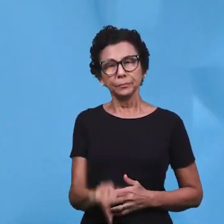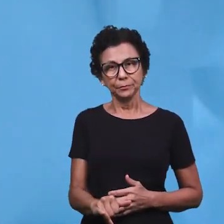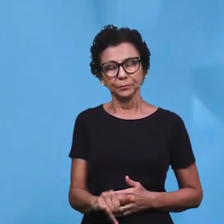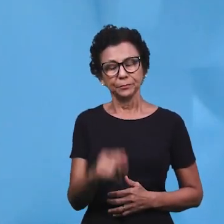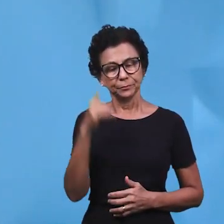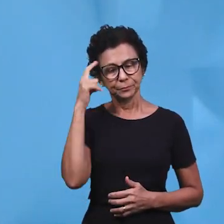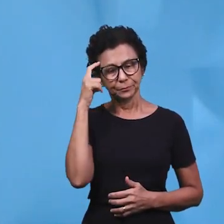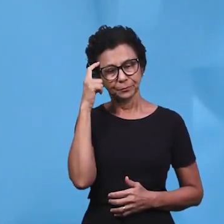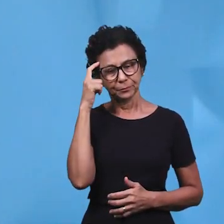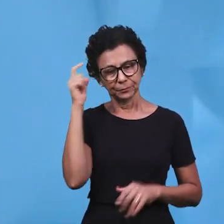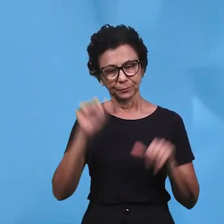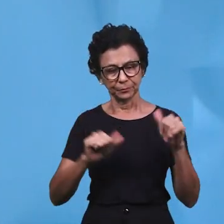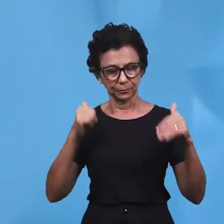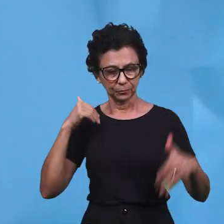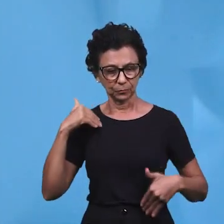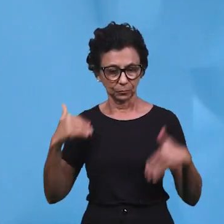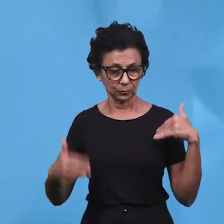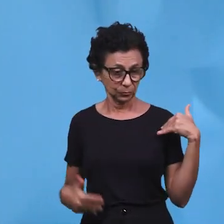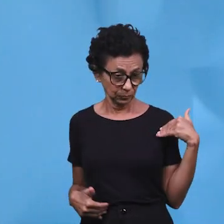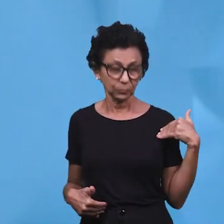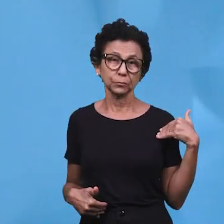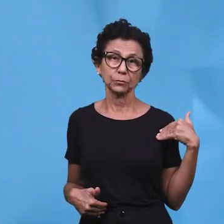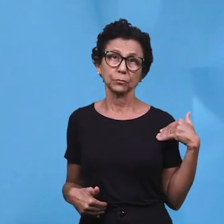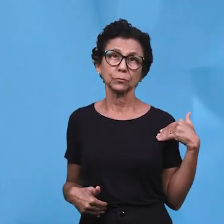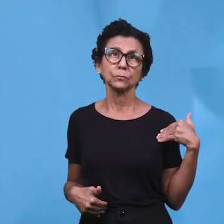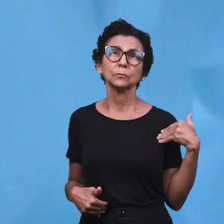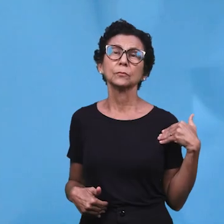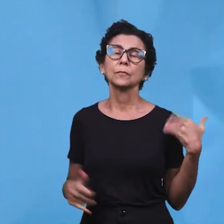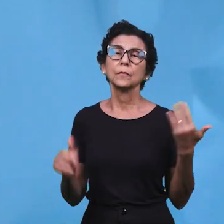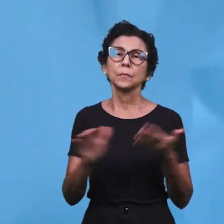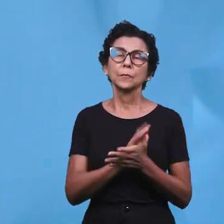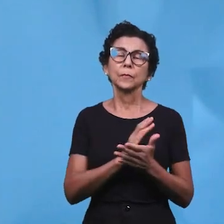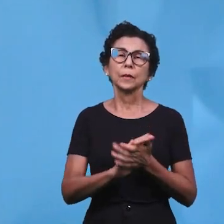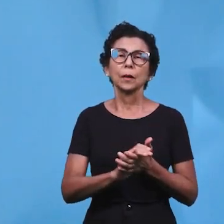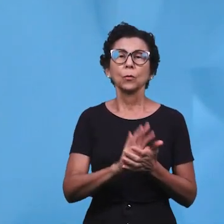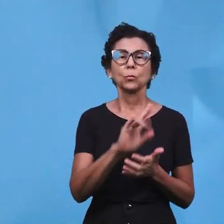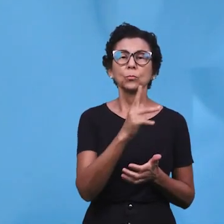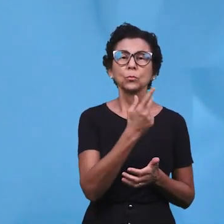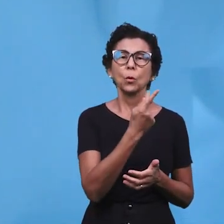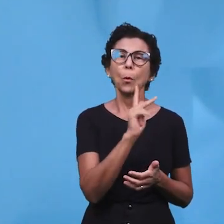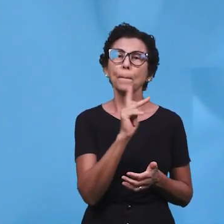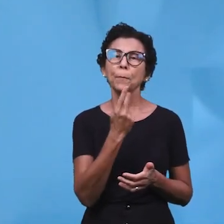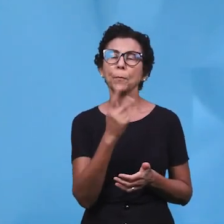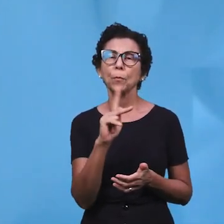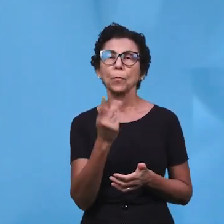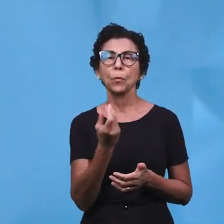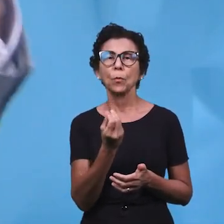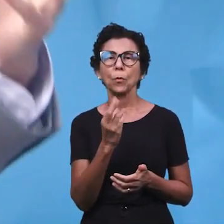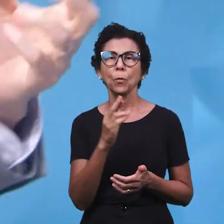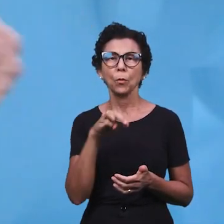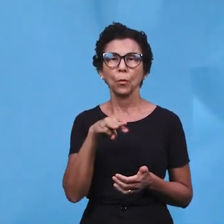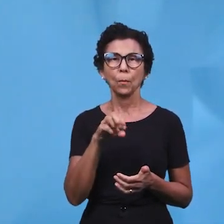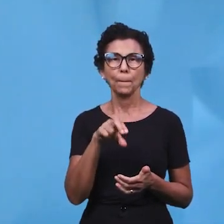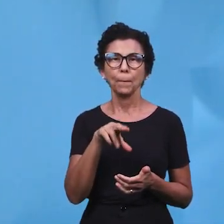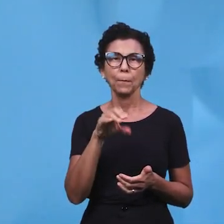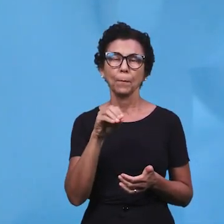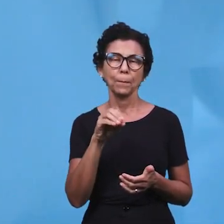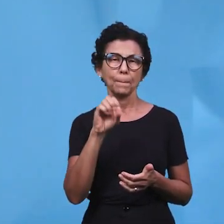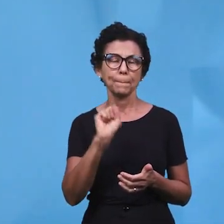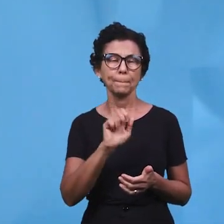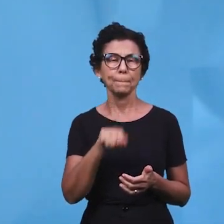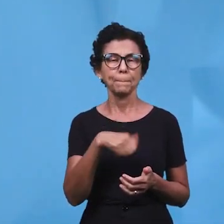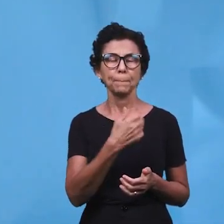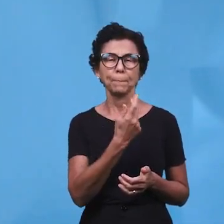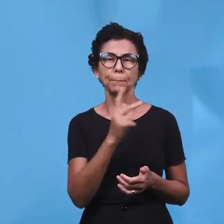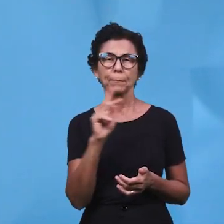corpo como um todo, como eu disse, durante o sono são produzidos alguns hormônios essenciais para o corpo, não só o GH, né, mas